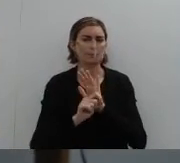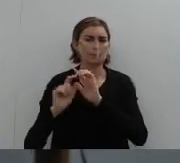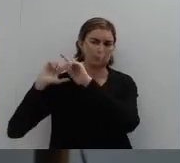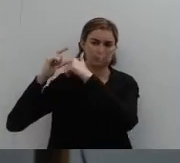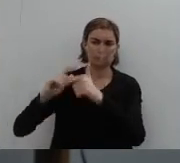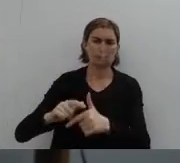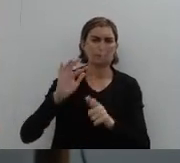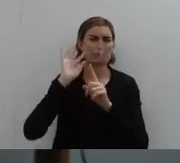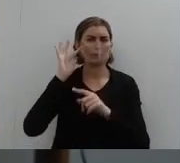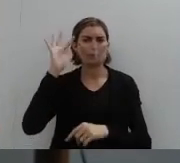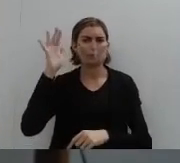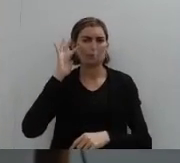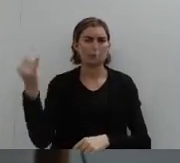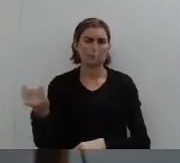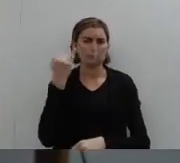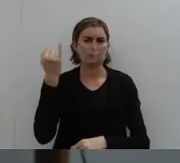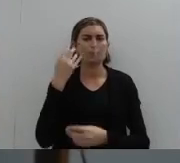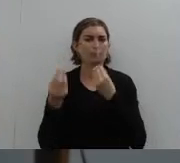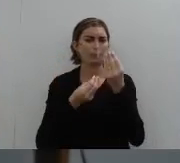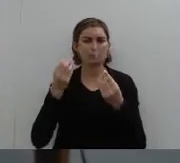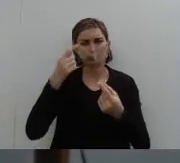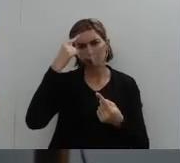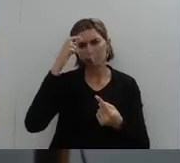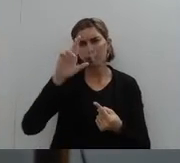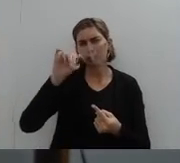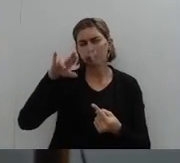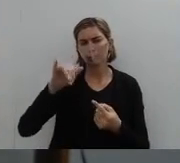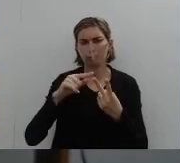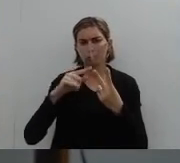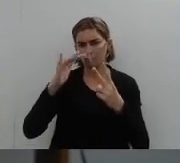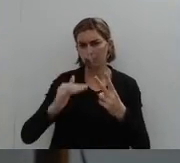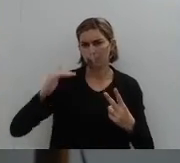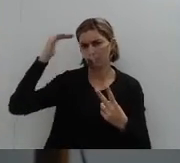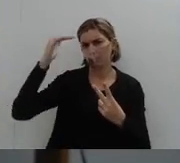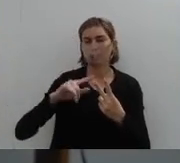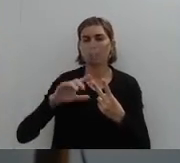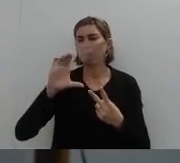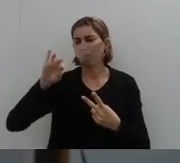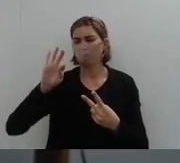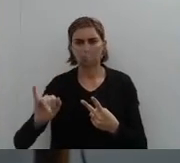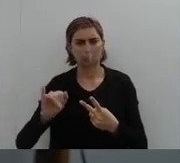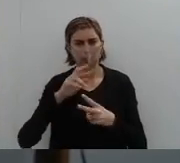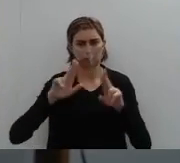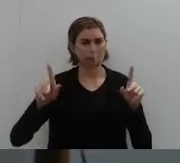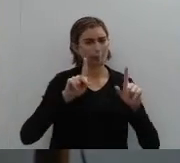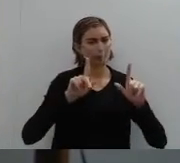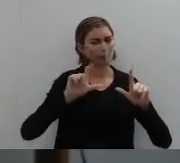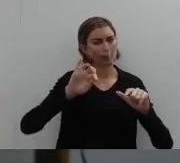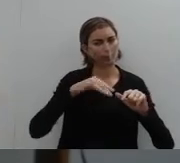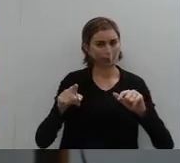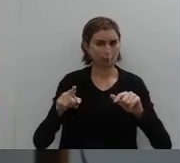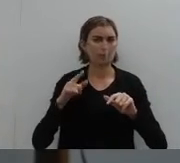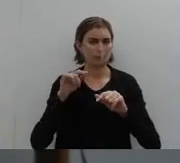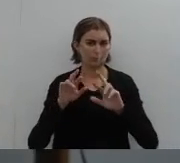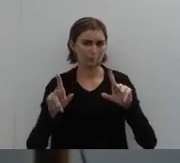tradições filosóficas muito importantes, como o racionalismo e o empirismo. E Kant, diferente de Platão, você já percebeu